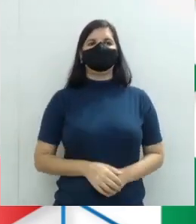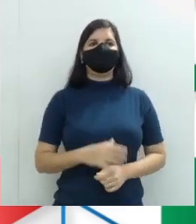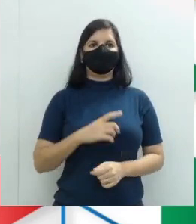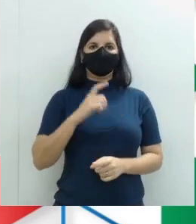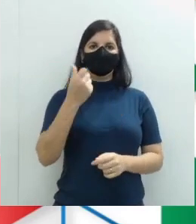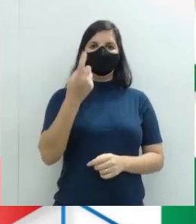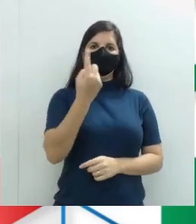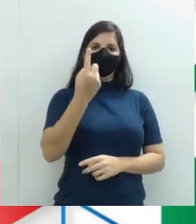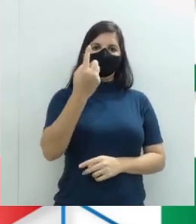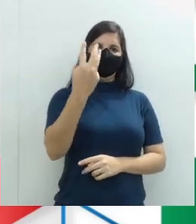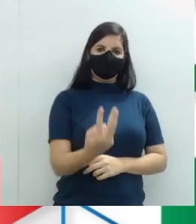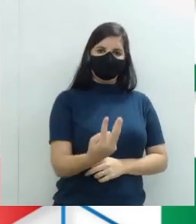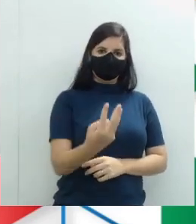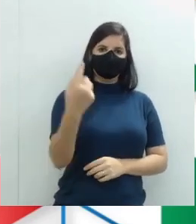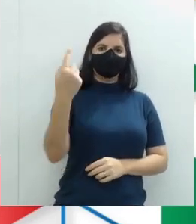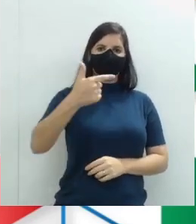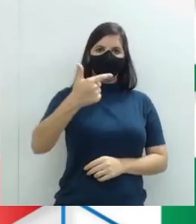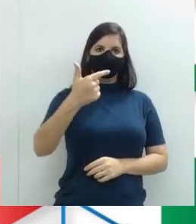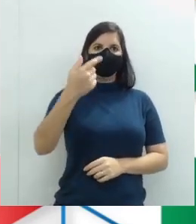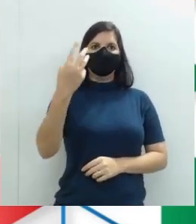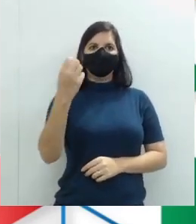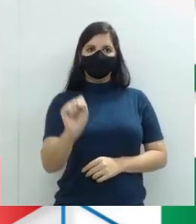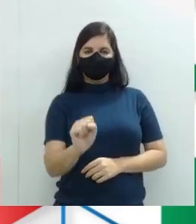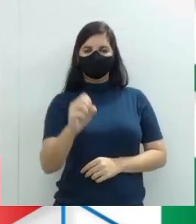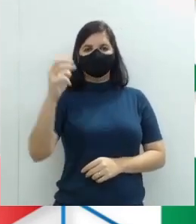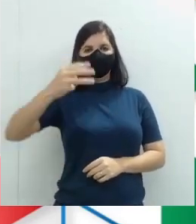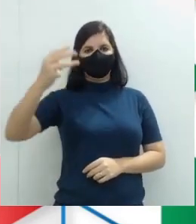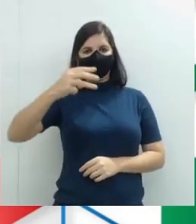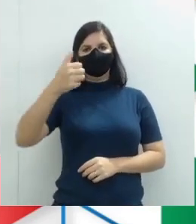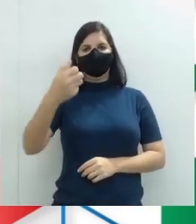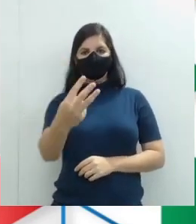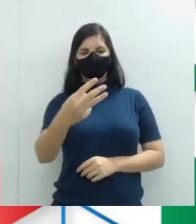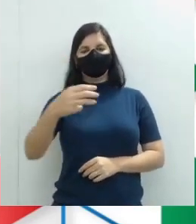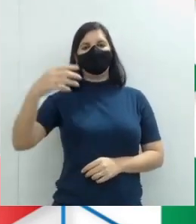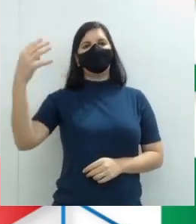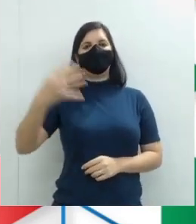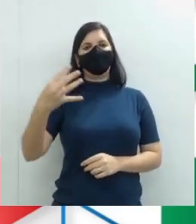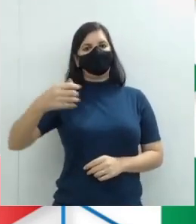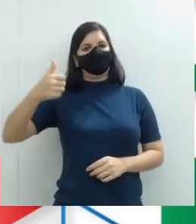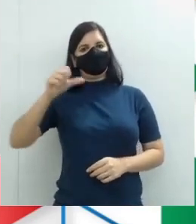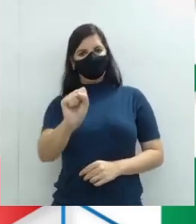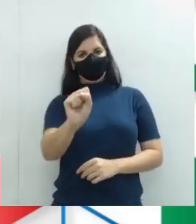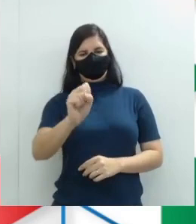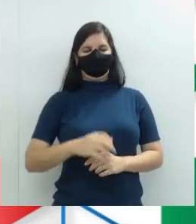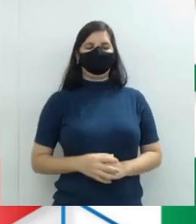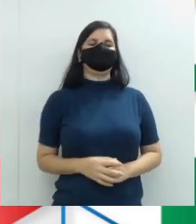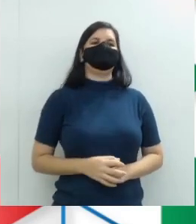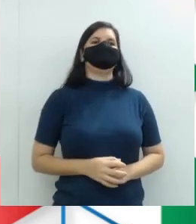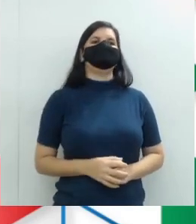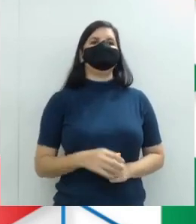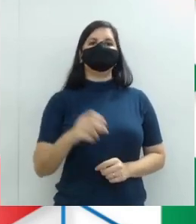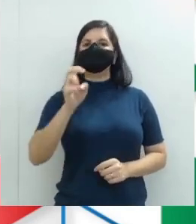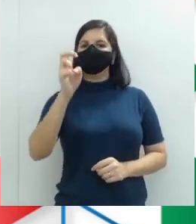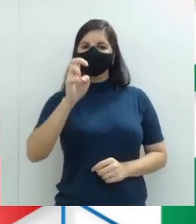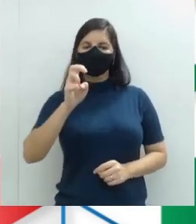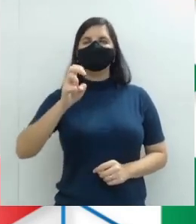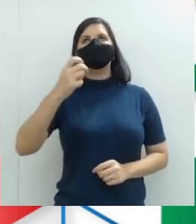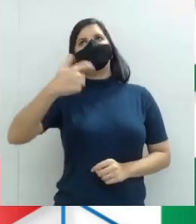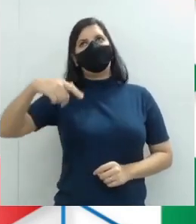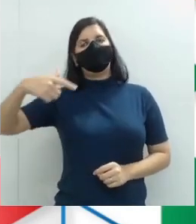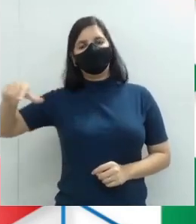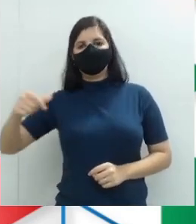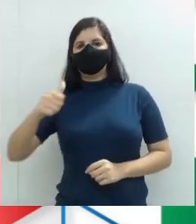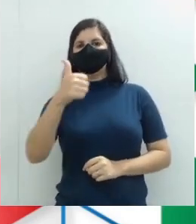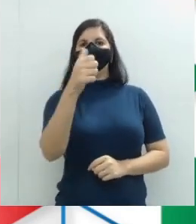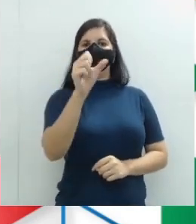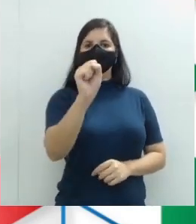temos o primeiro termo, 3. O segundo, 8. O terceiro, 13. O quarto, 18. O quinto vai ser quanto?